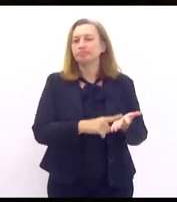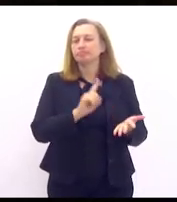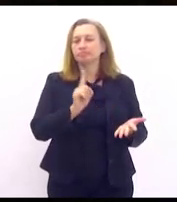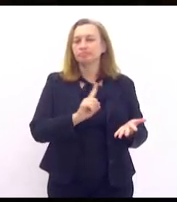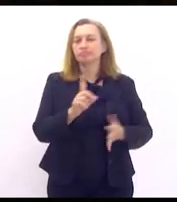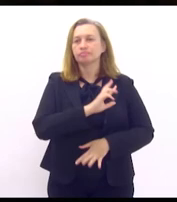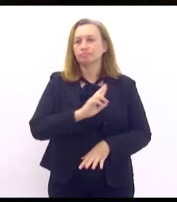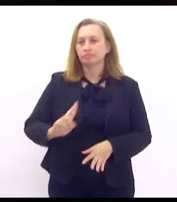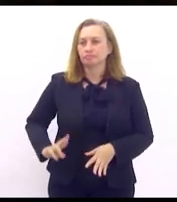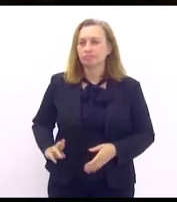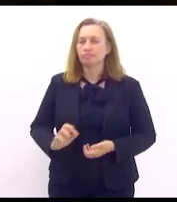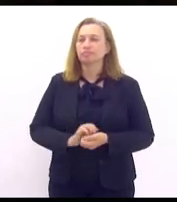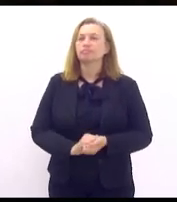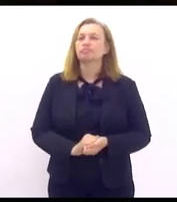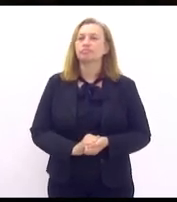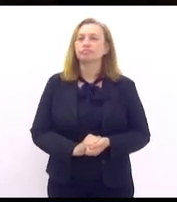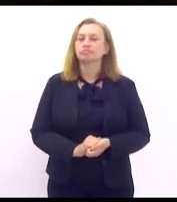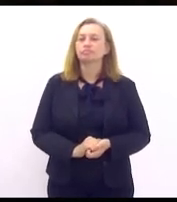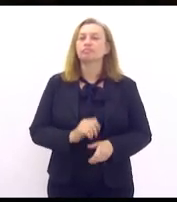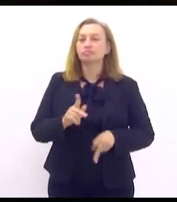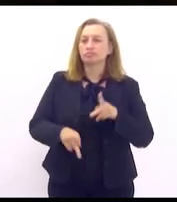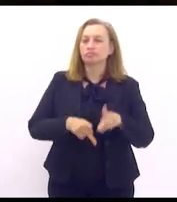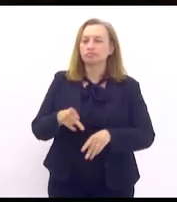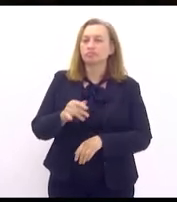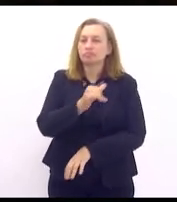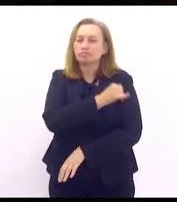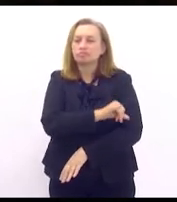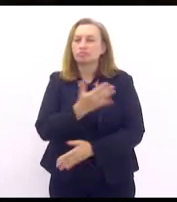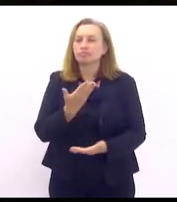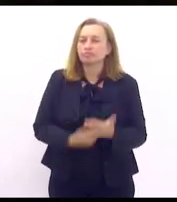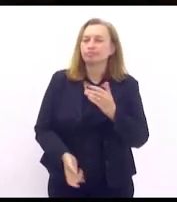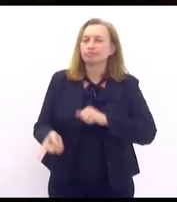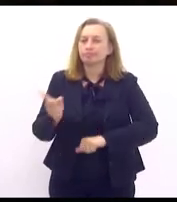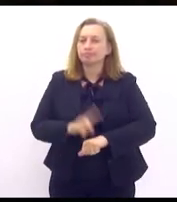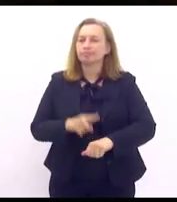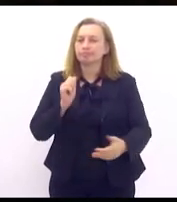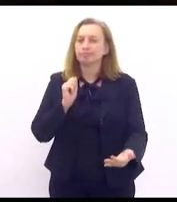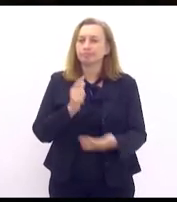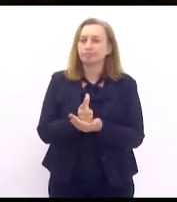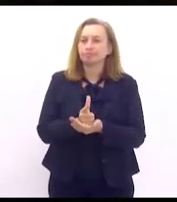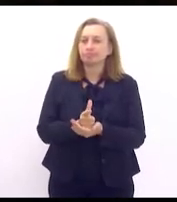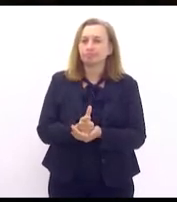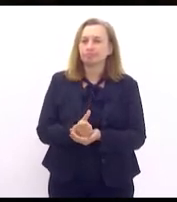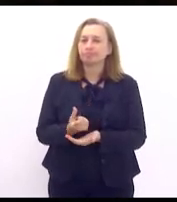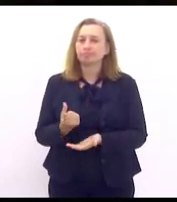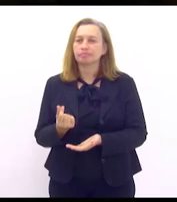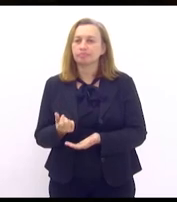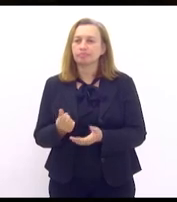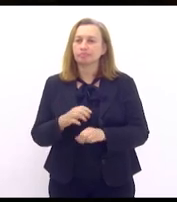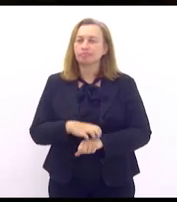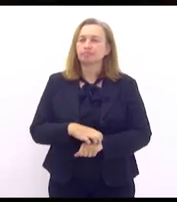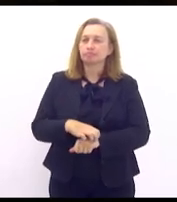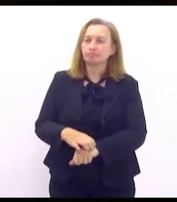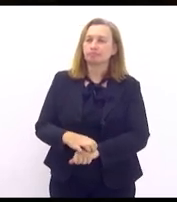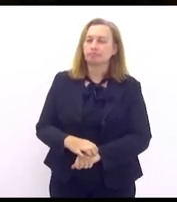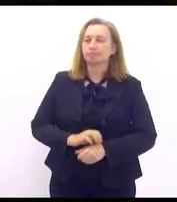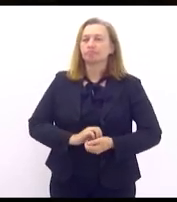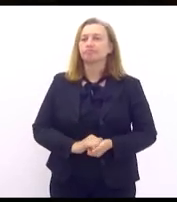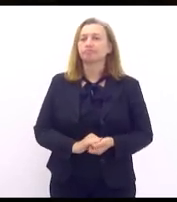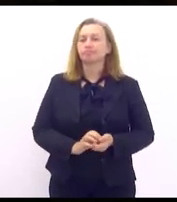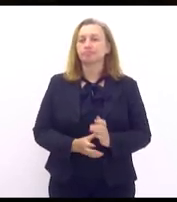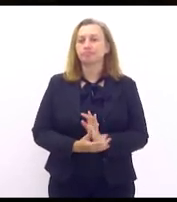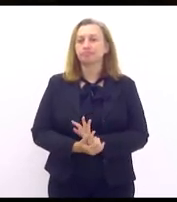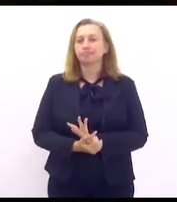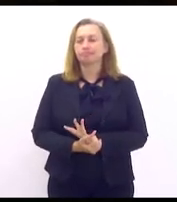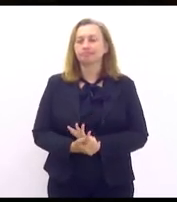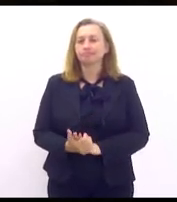republicanos, fazendo com que o povo do Rio perca tempo, pague caro numa tarifa para ser mal atendido.